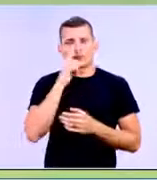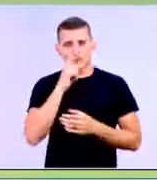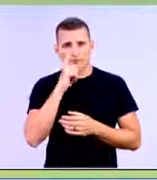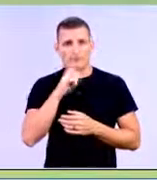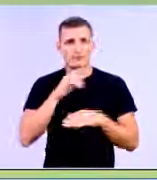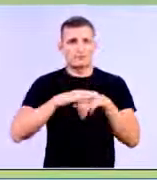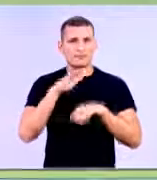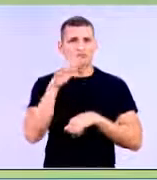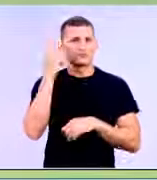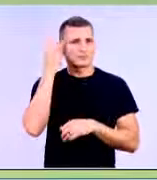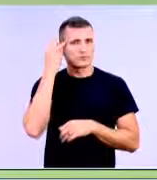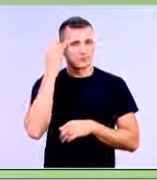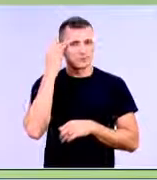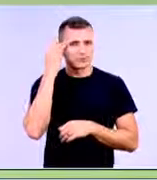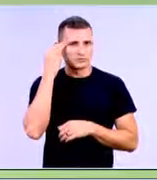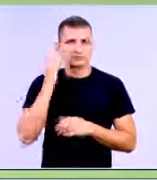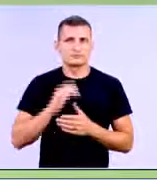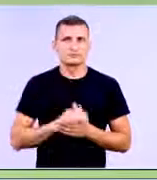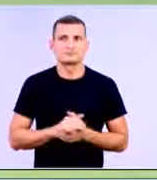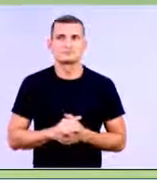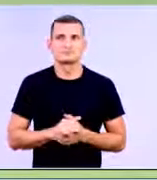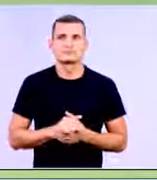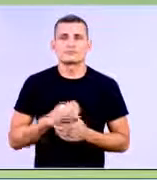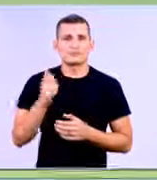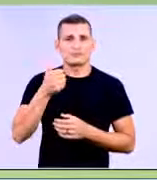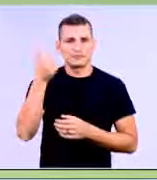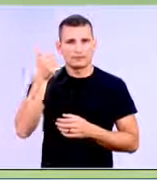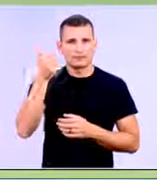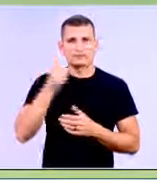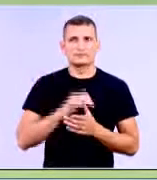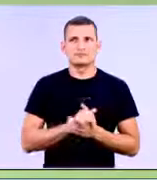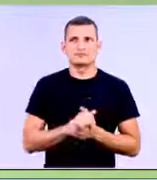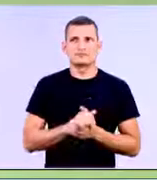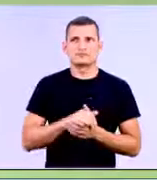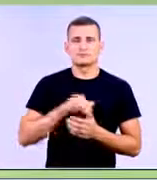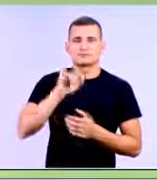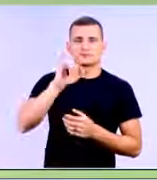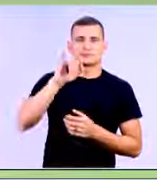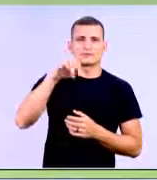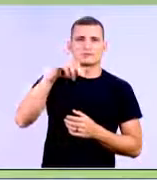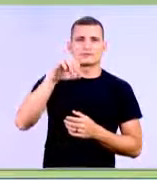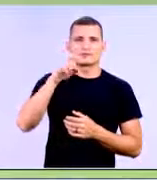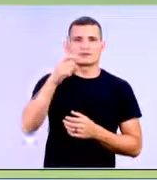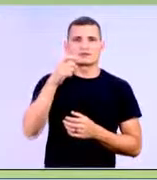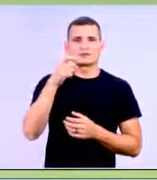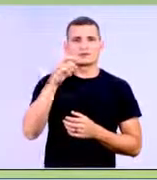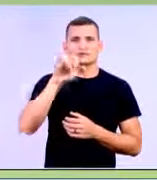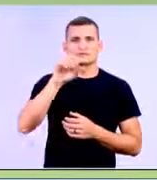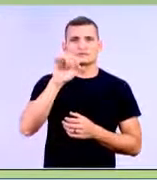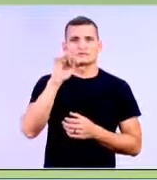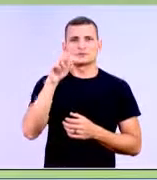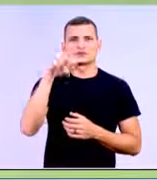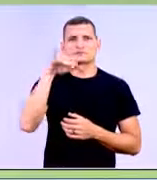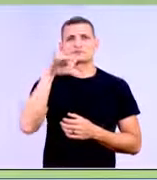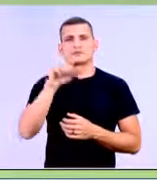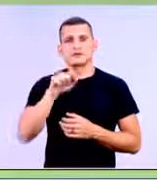mais comuns que nós podemos pontuar aqui. Primeiro, inexistência de uma política de segurança